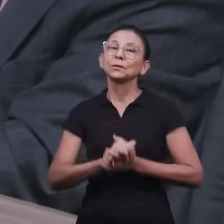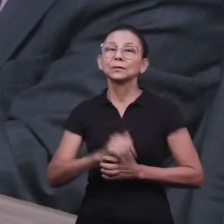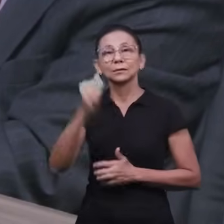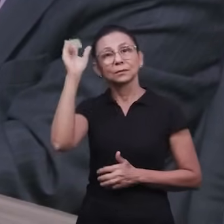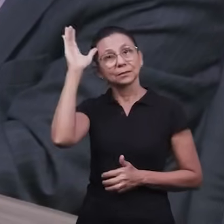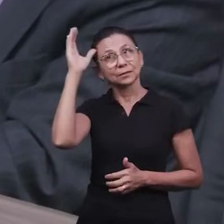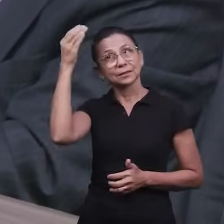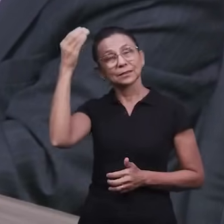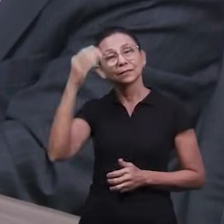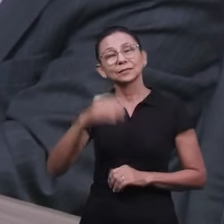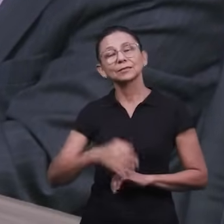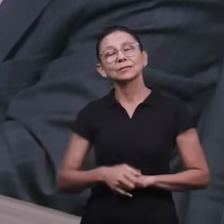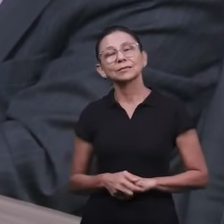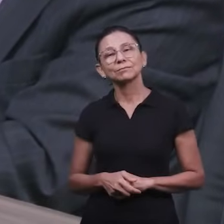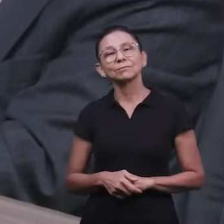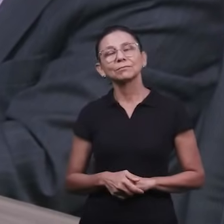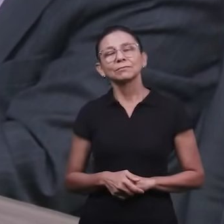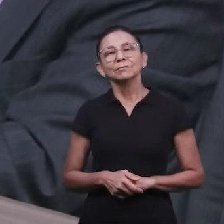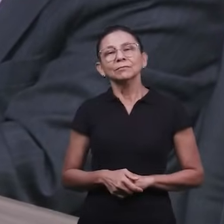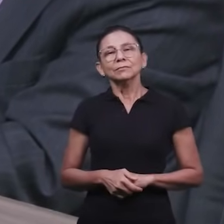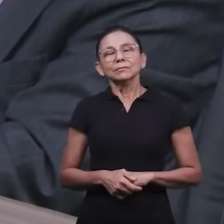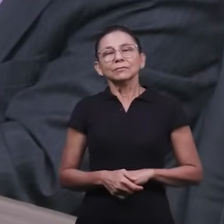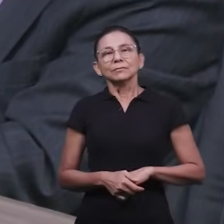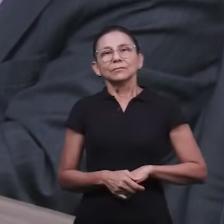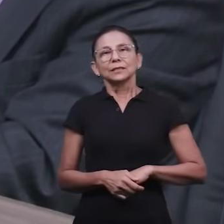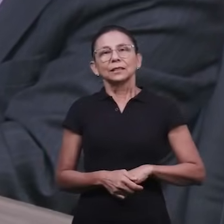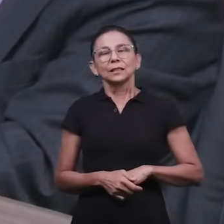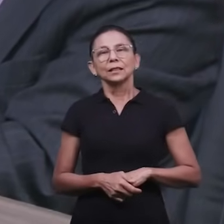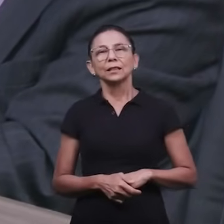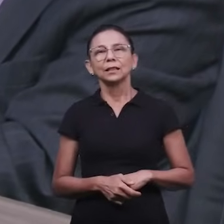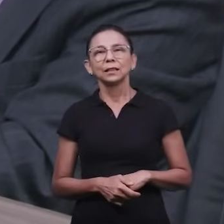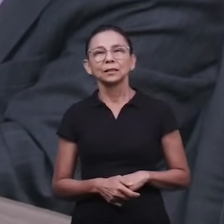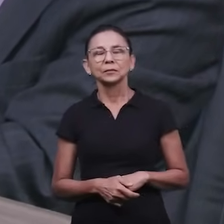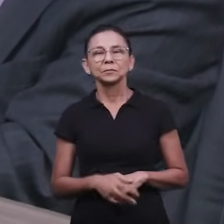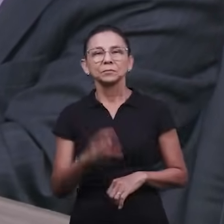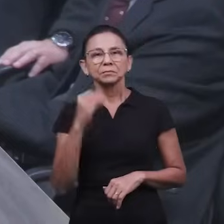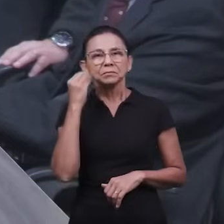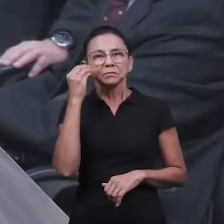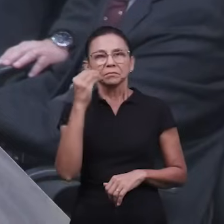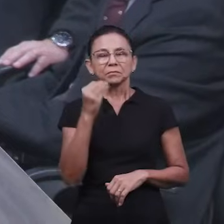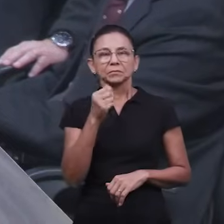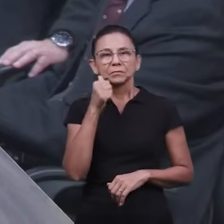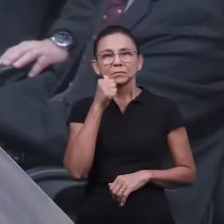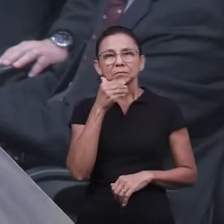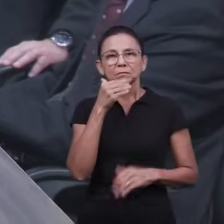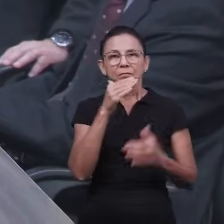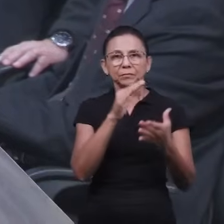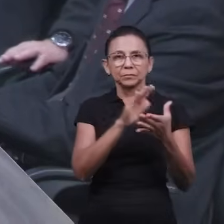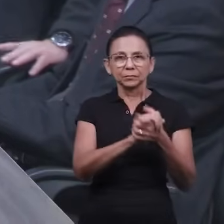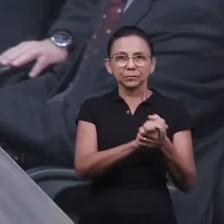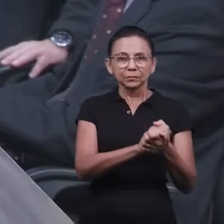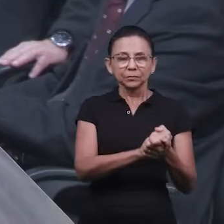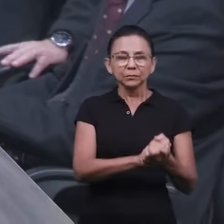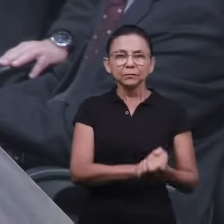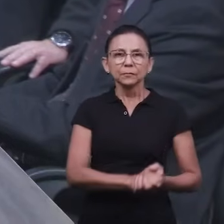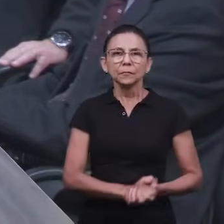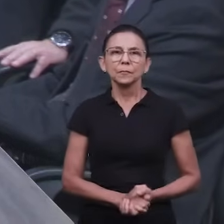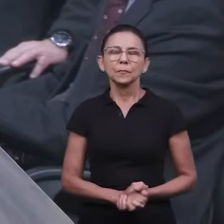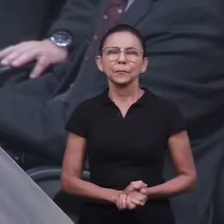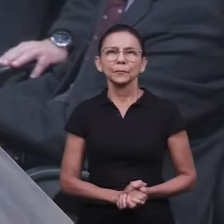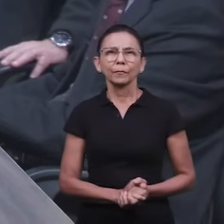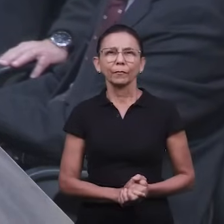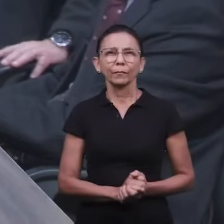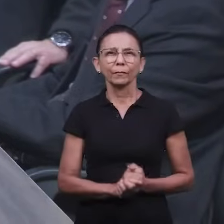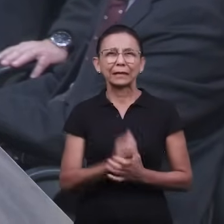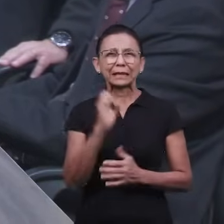providência dele. E a experiência que nós vamos trazer aqui é de um casal, né? Que estava com uma situação muito